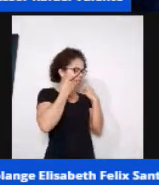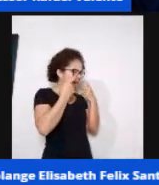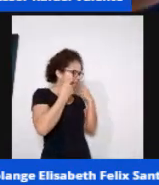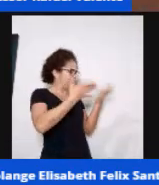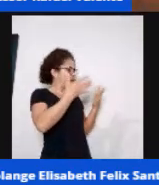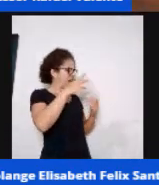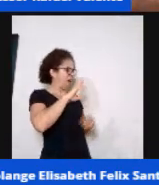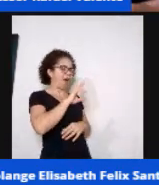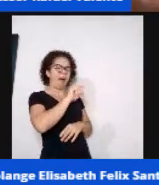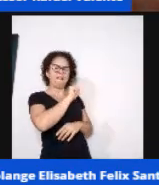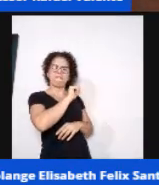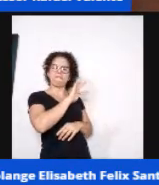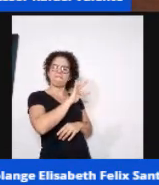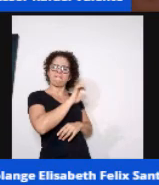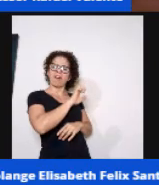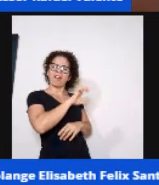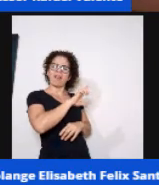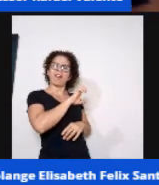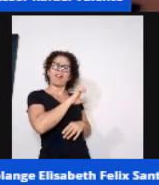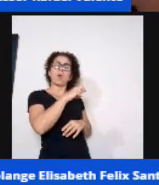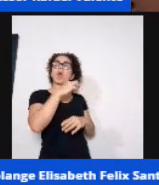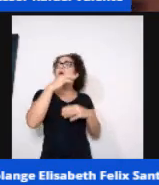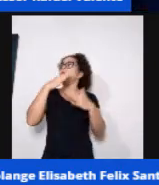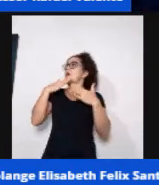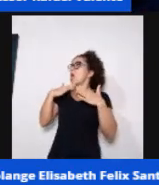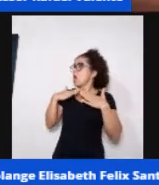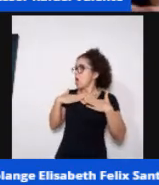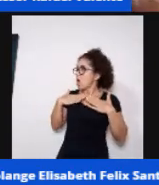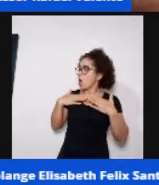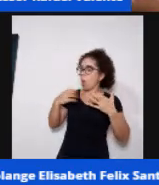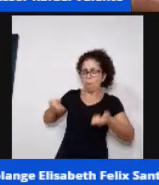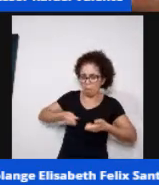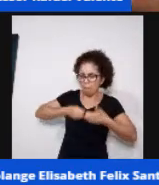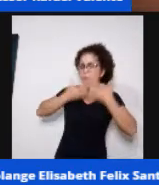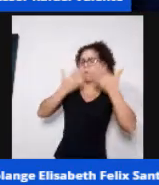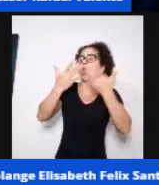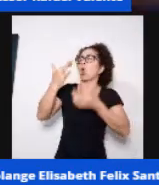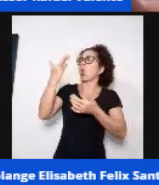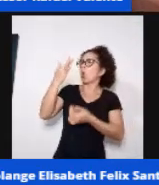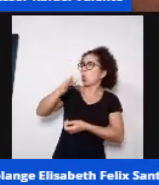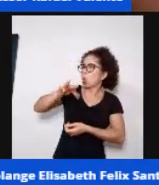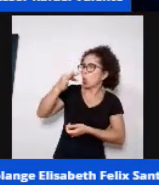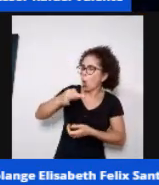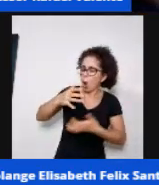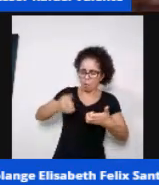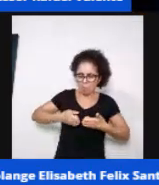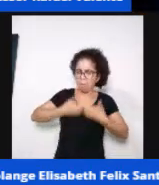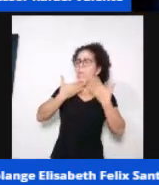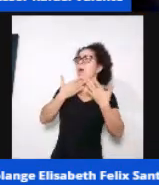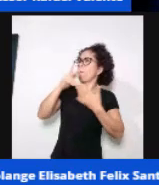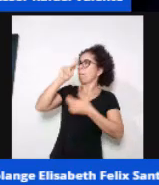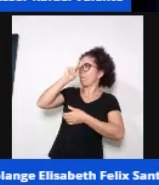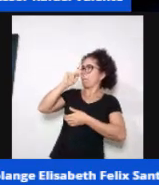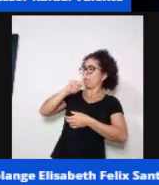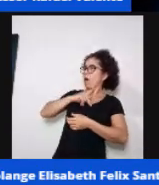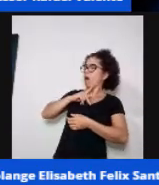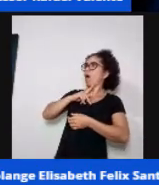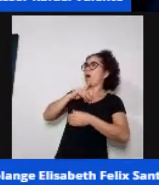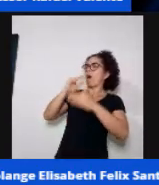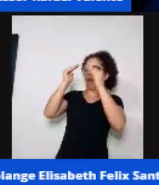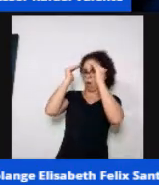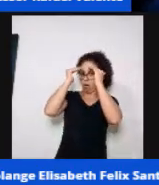jeito? Deixa eu tirar a dor de dentro de mim da minha forma, da minha maneira. Respeite a dor